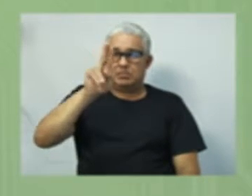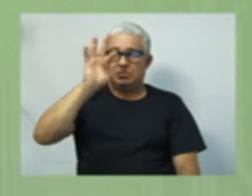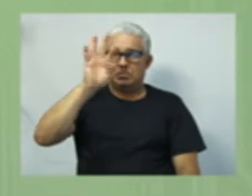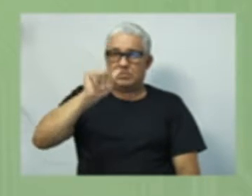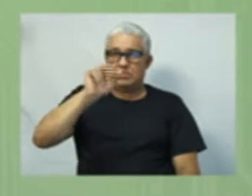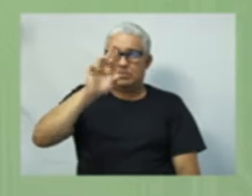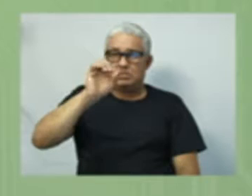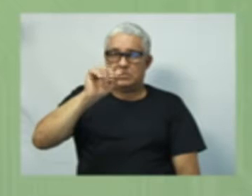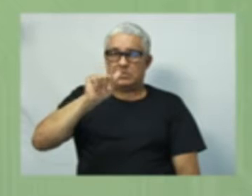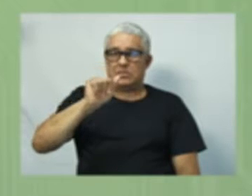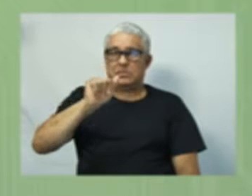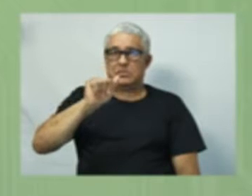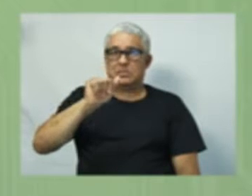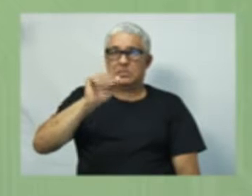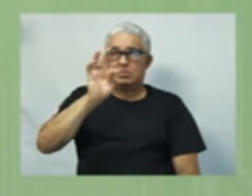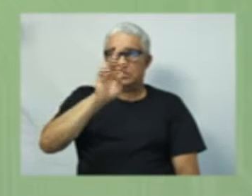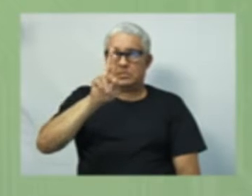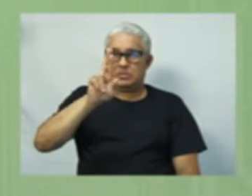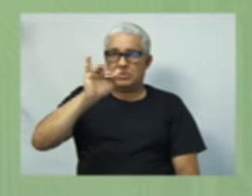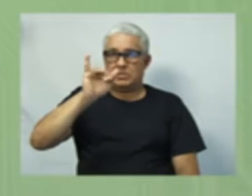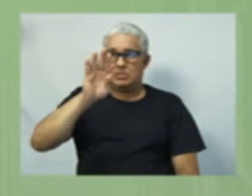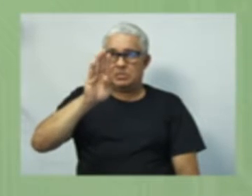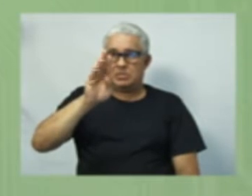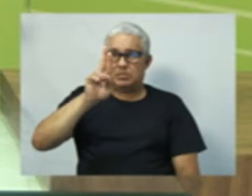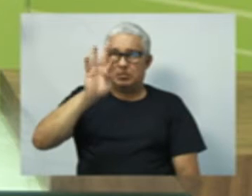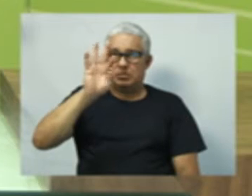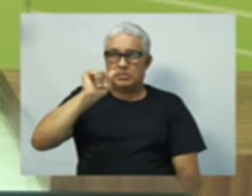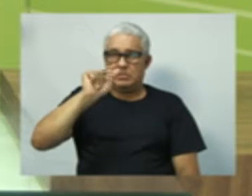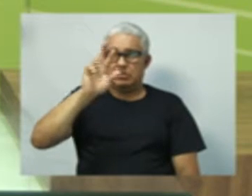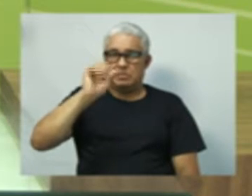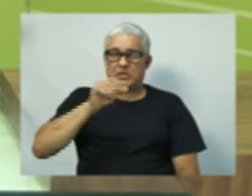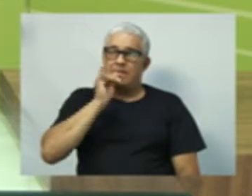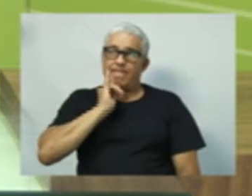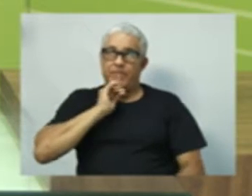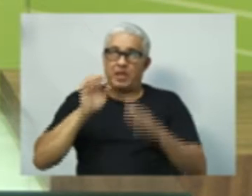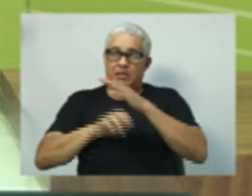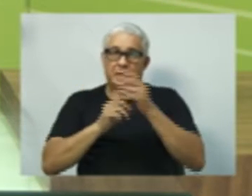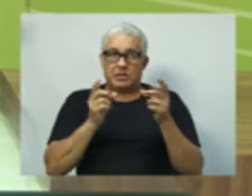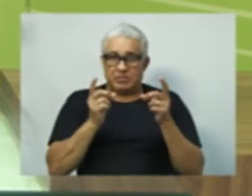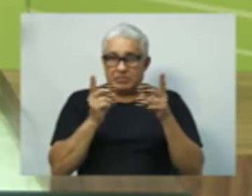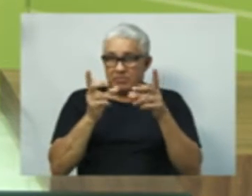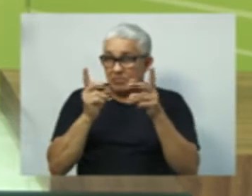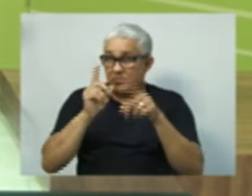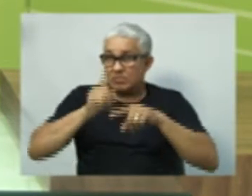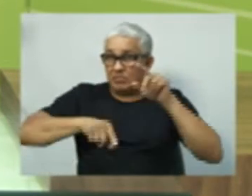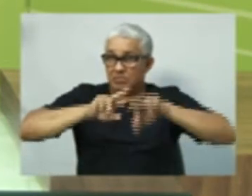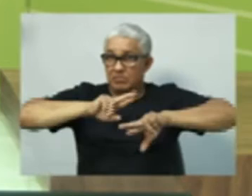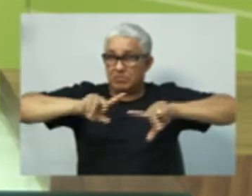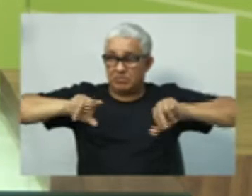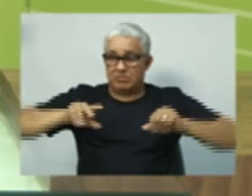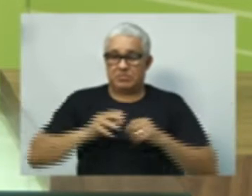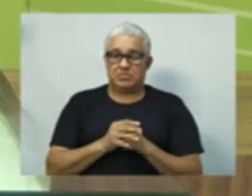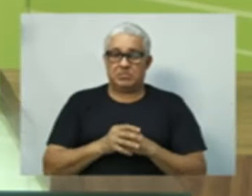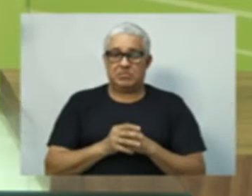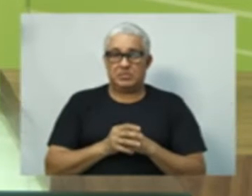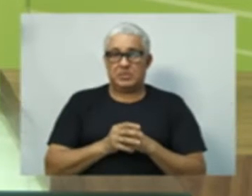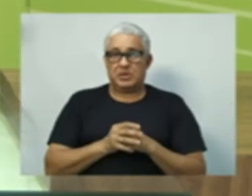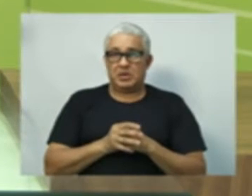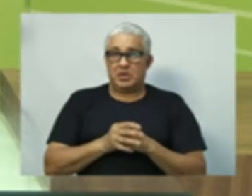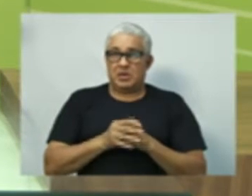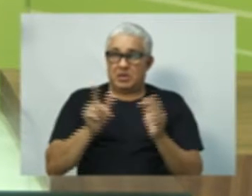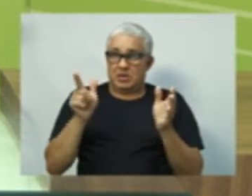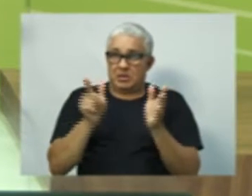fato gerador? Então, quando a empresa vende a sua mercadoria, automaticamente quando ela emite a